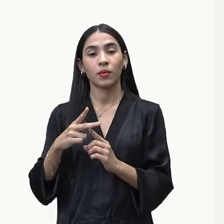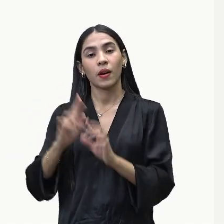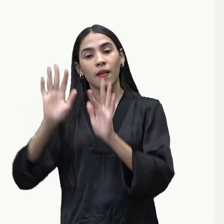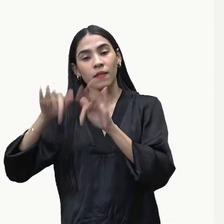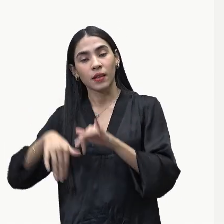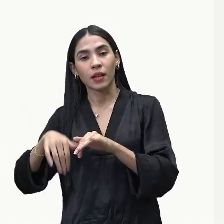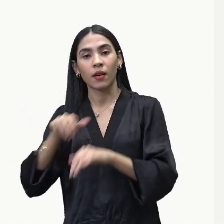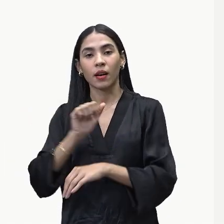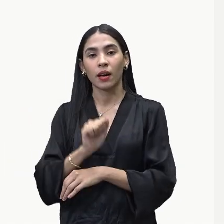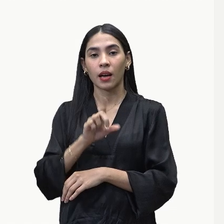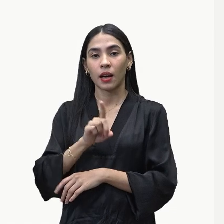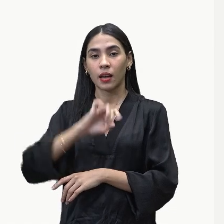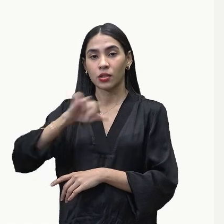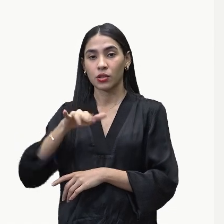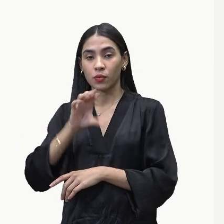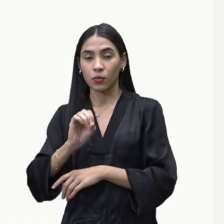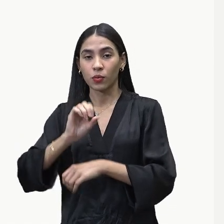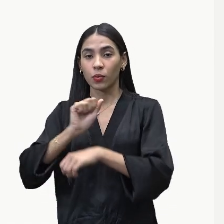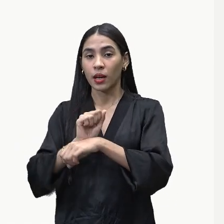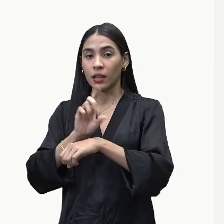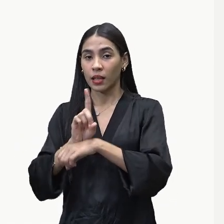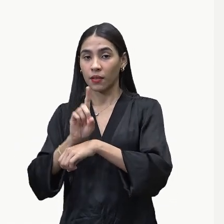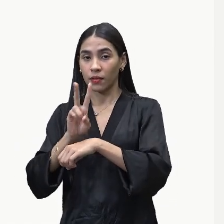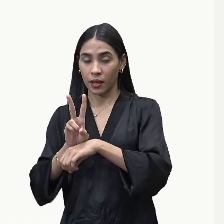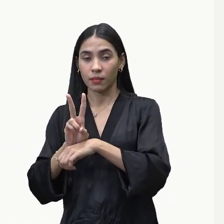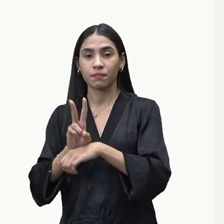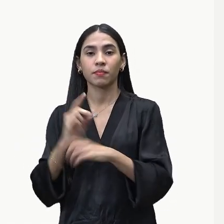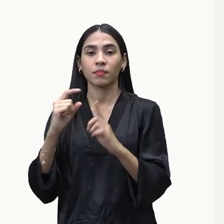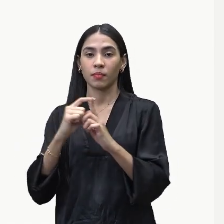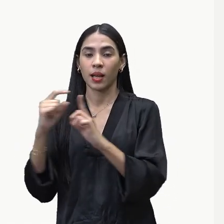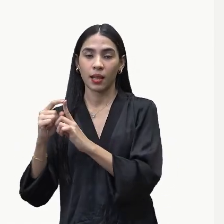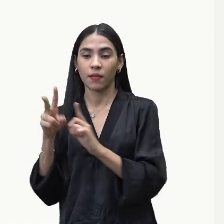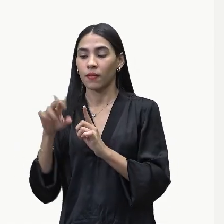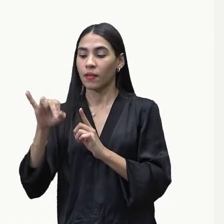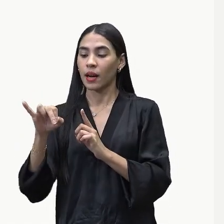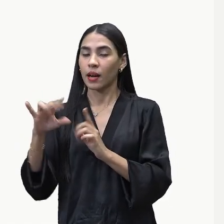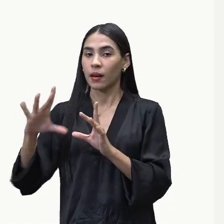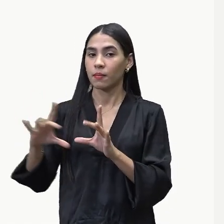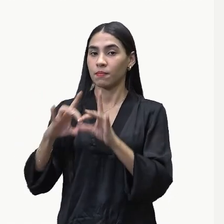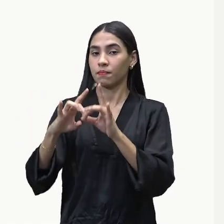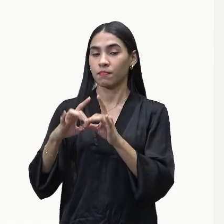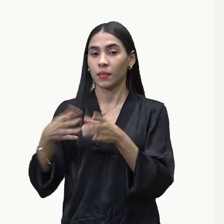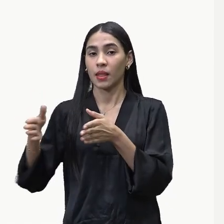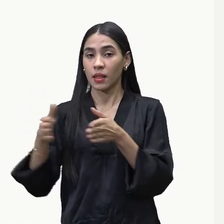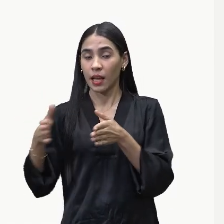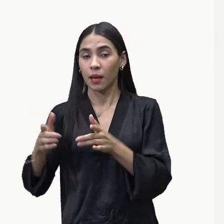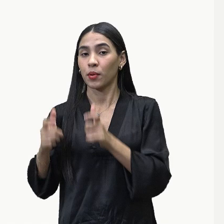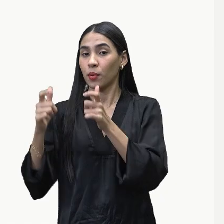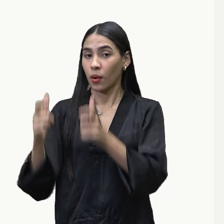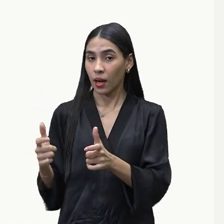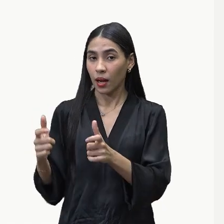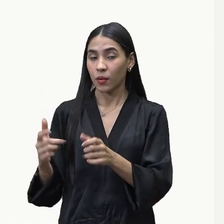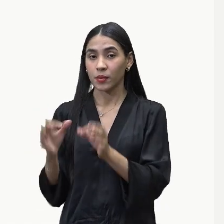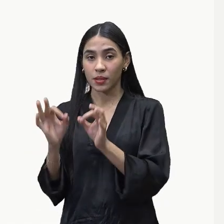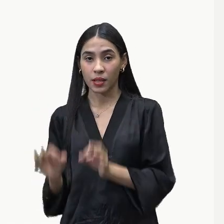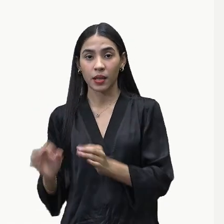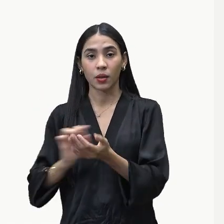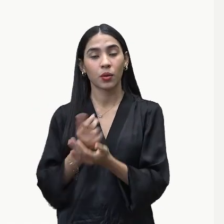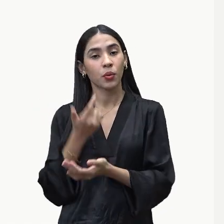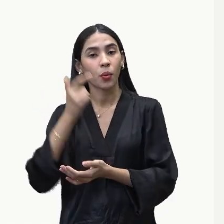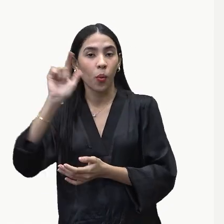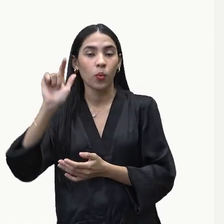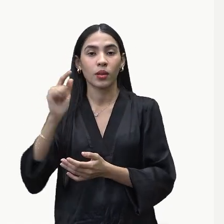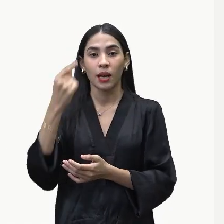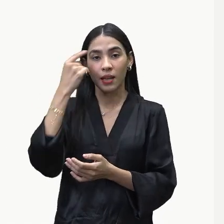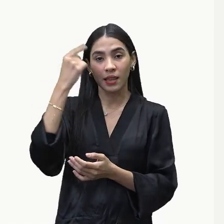final, advérbios, o adjunto adverbial, palavras que vão trazer ideia de tempo, lugar, certo? E outras ideias